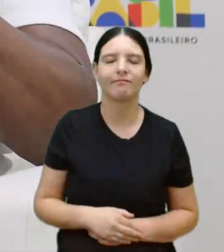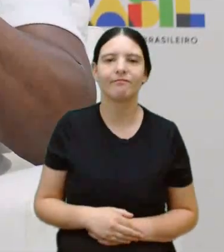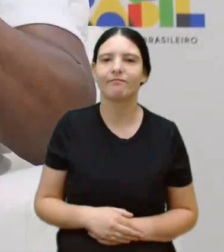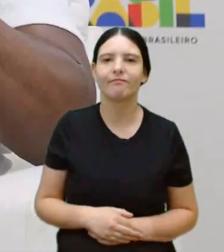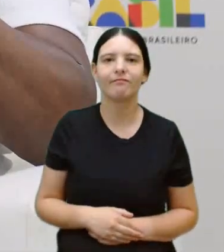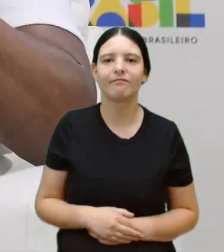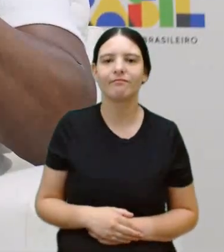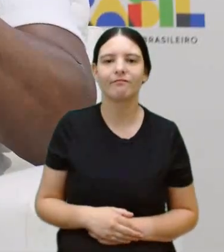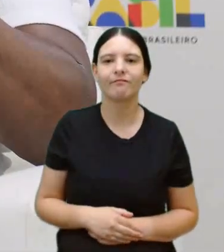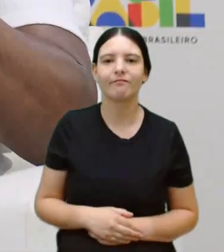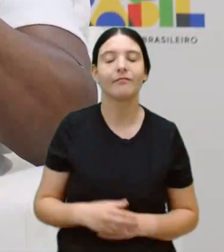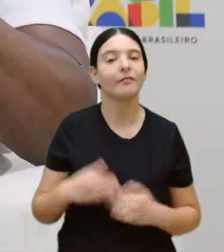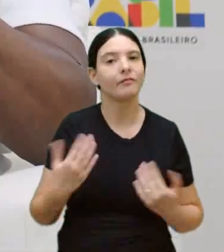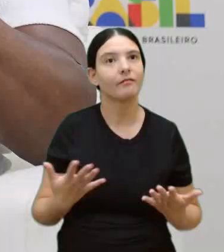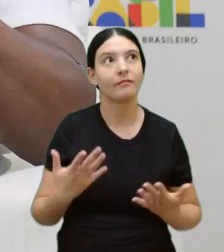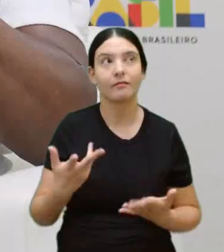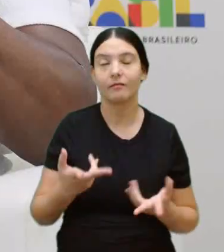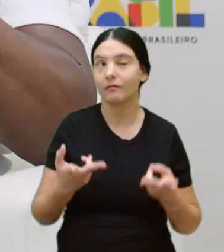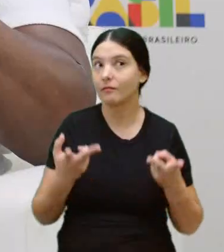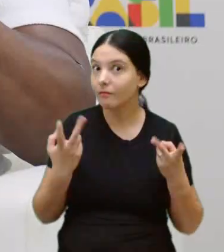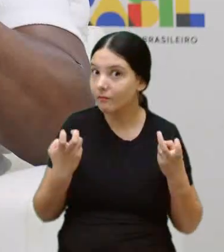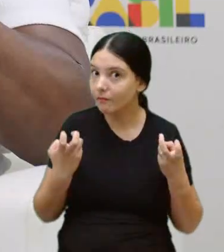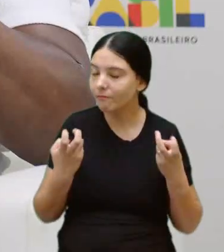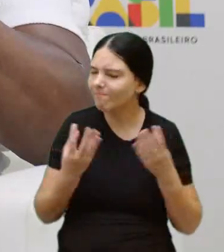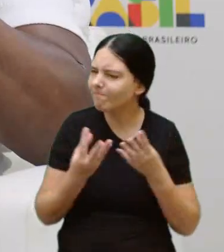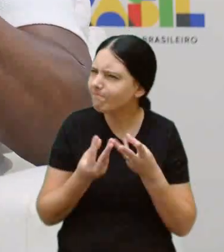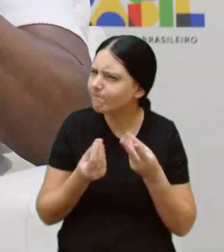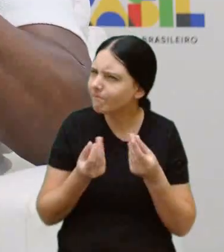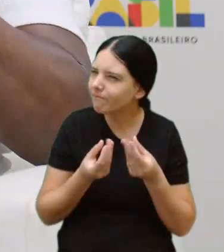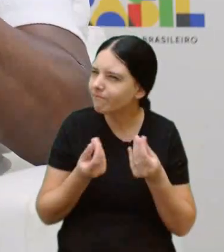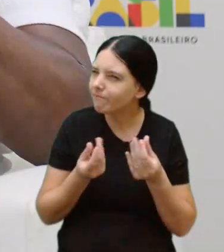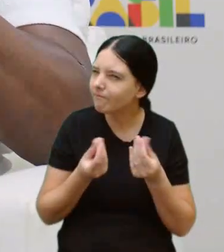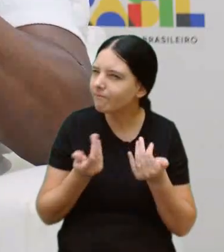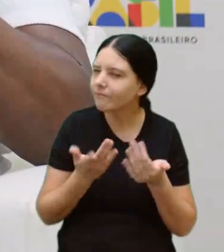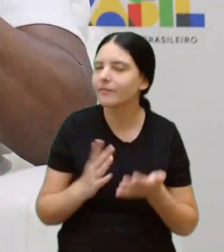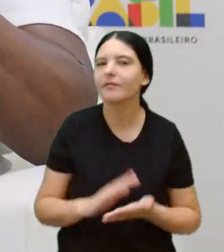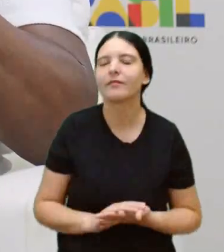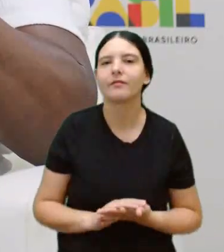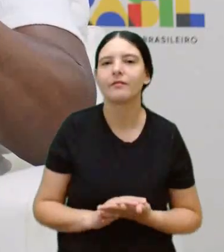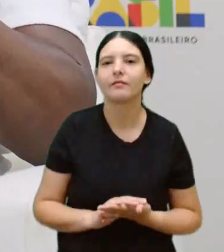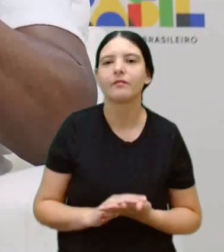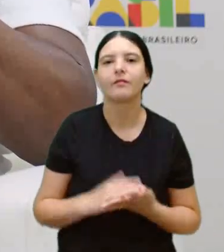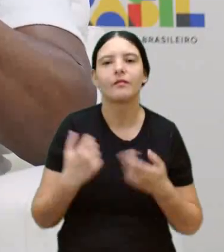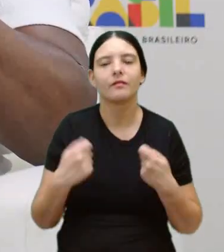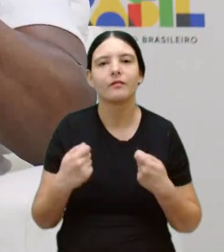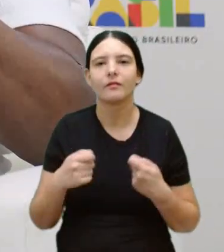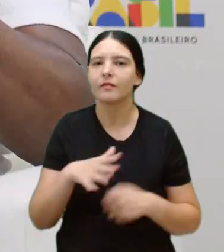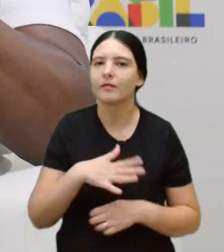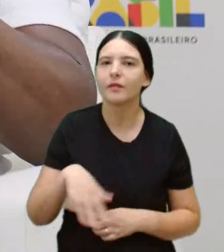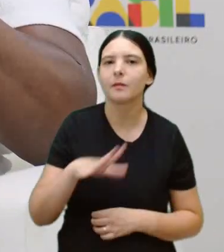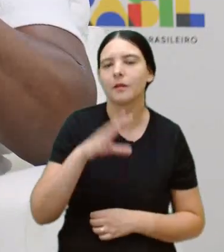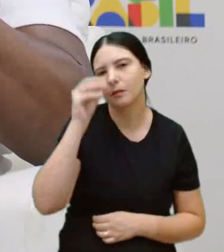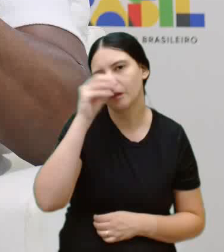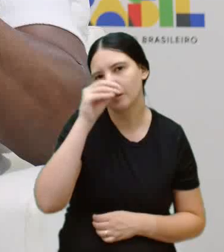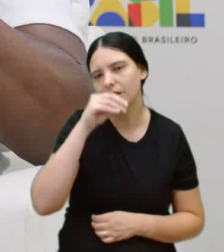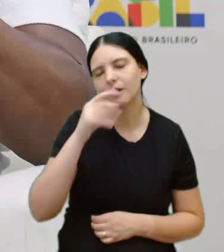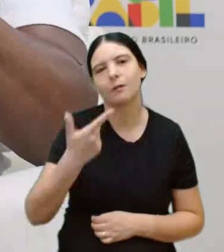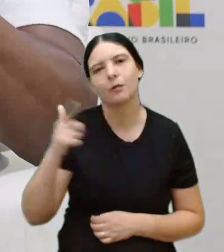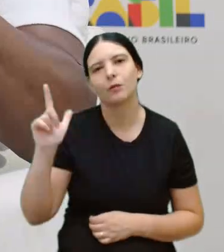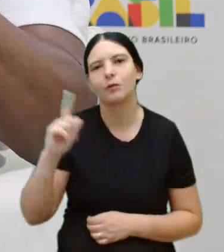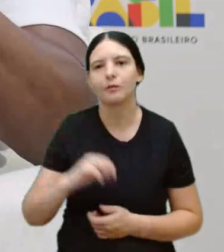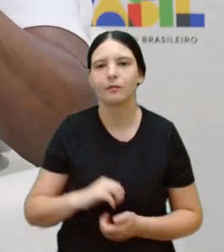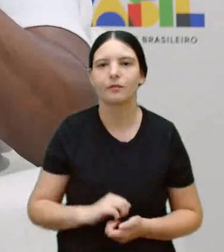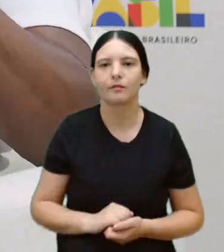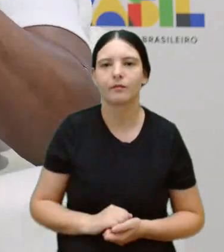Então, percebam? É sutil. Eu tenho que ter espaço para fraqueza com o outro. E